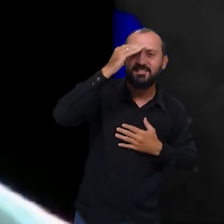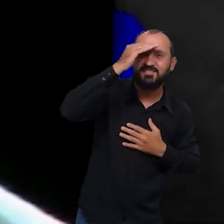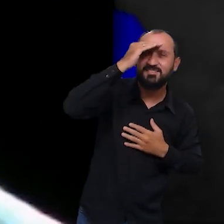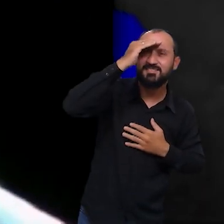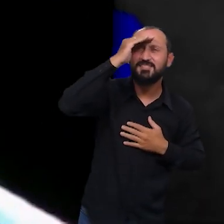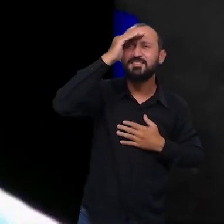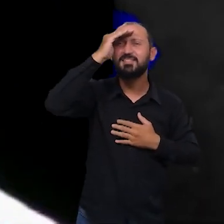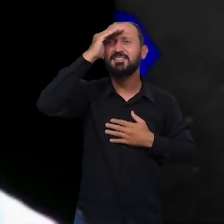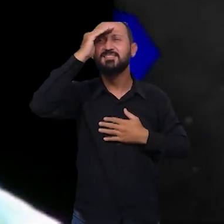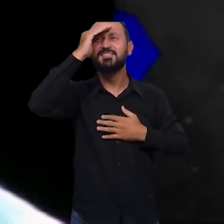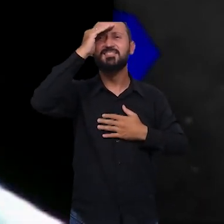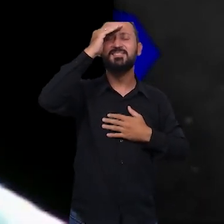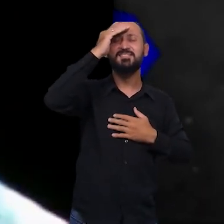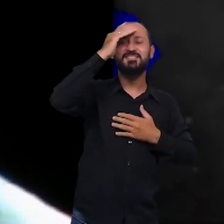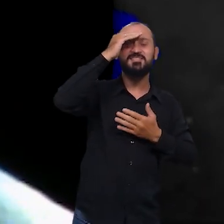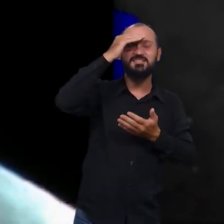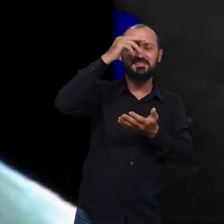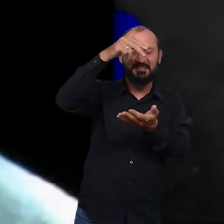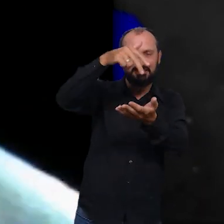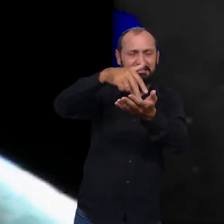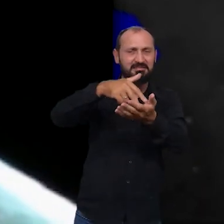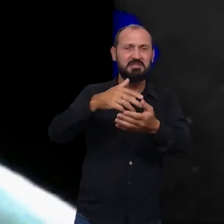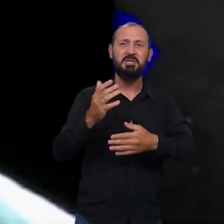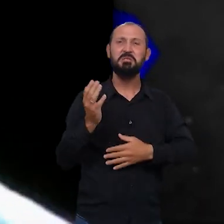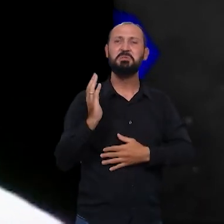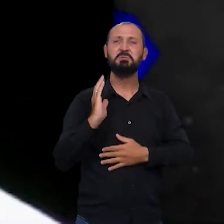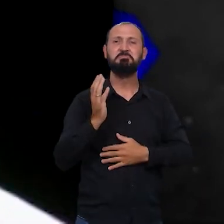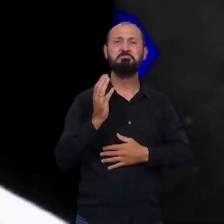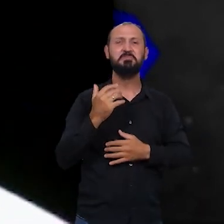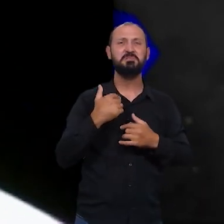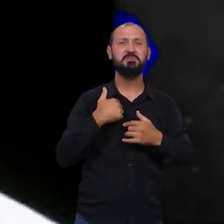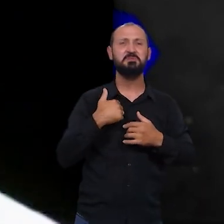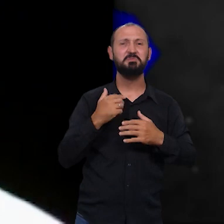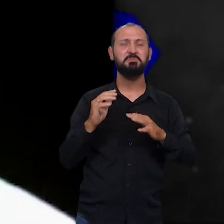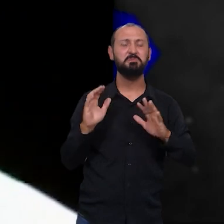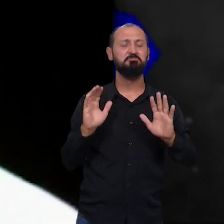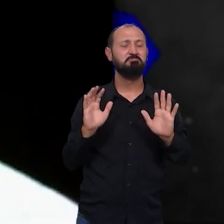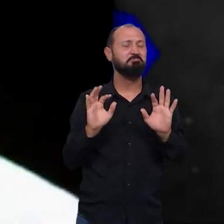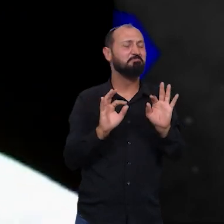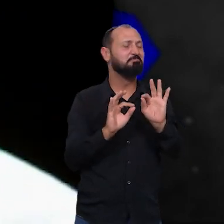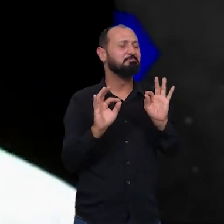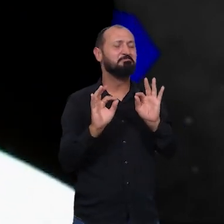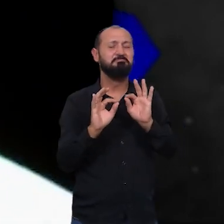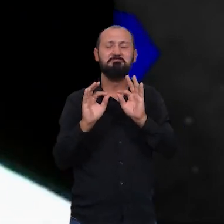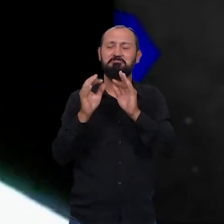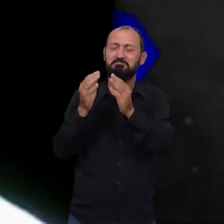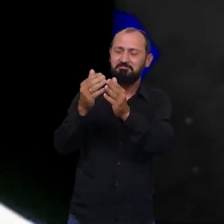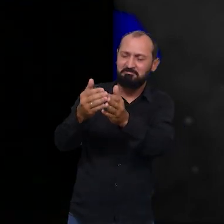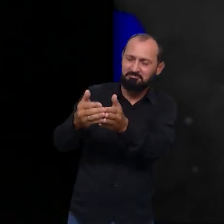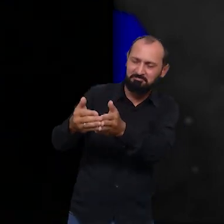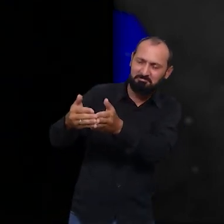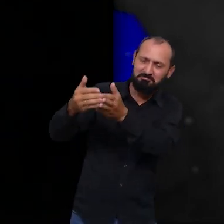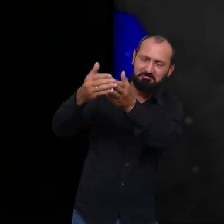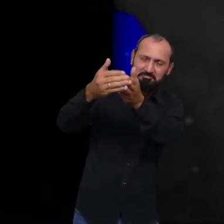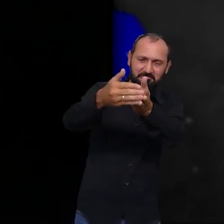dor. Nestas águas tão serenas vai levando meu